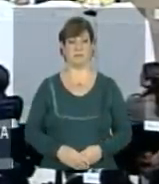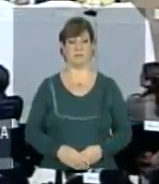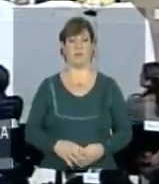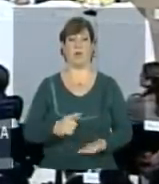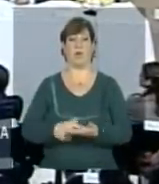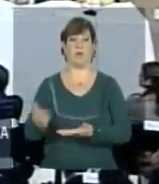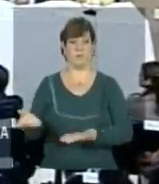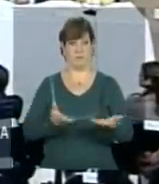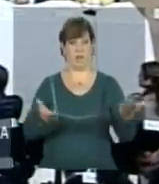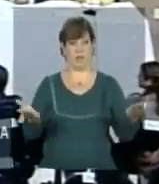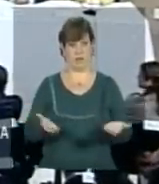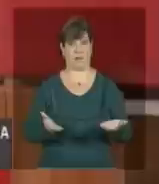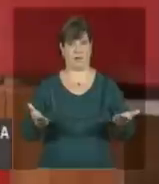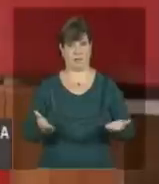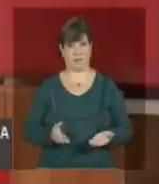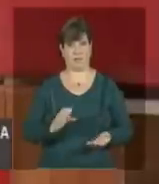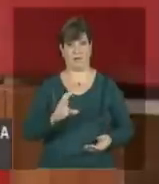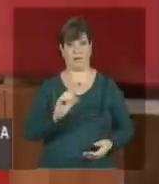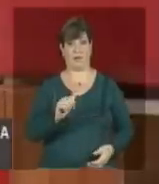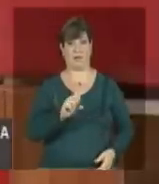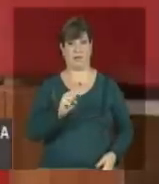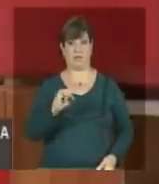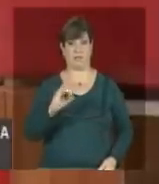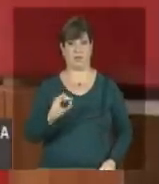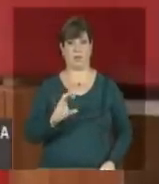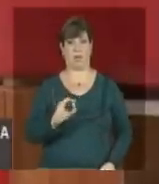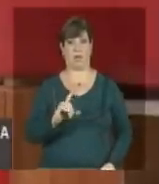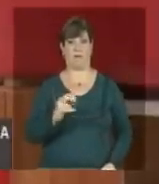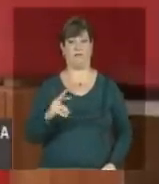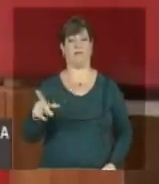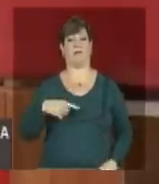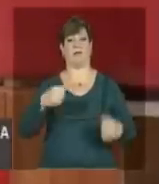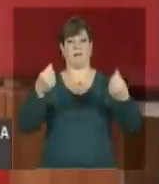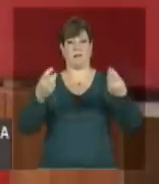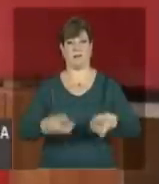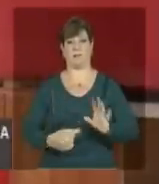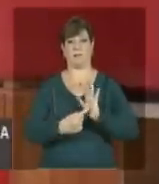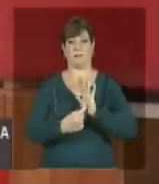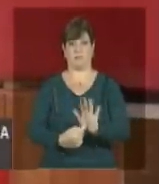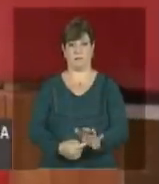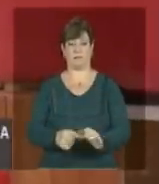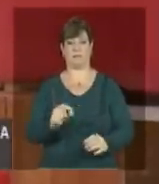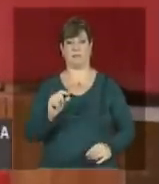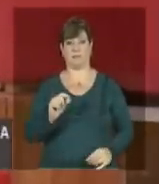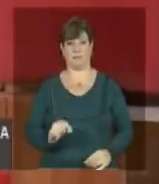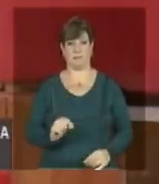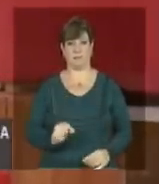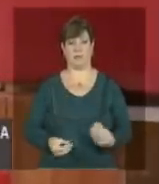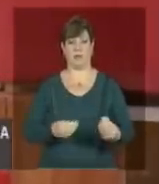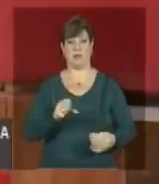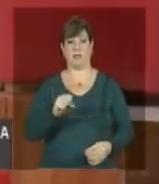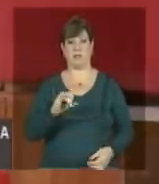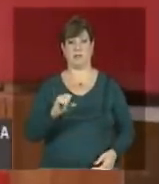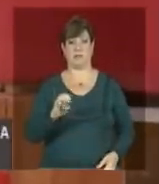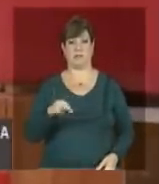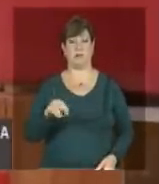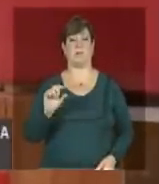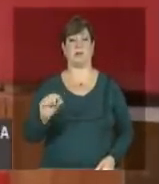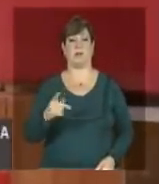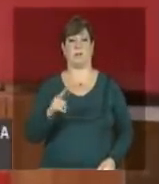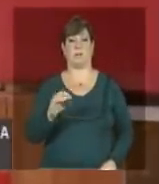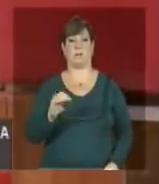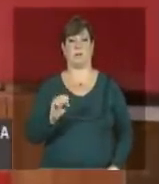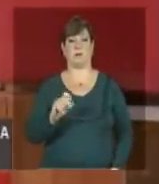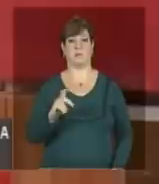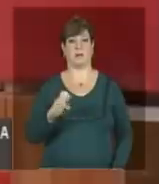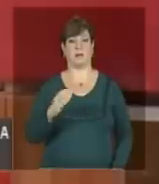Convidamos agora, neste momento, o senhor Cássio de Oliveira, que apresentará a iniciativa Spade Pro, Sistema de Prospecção